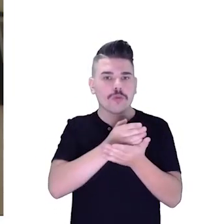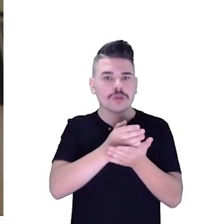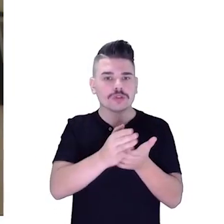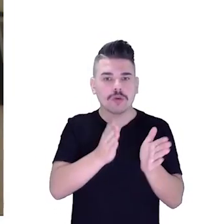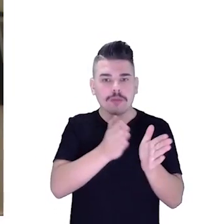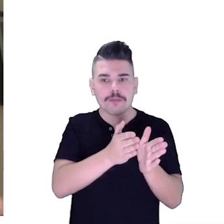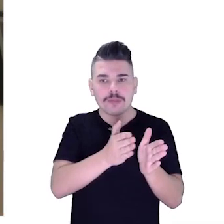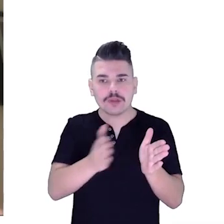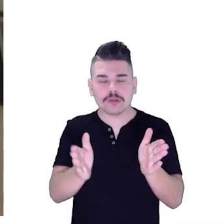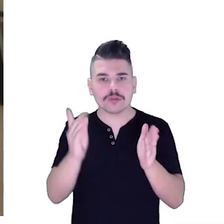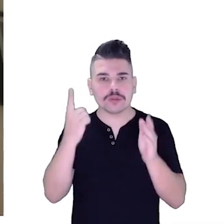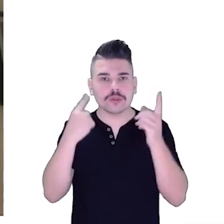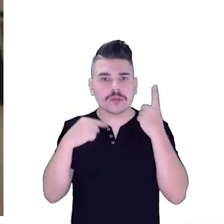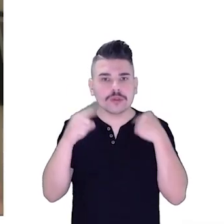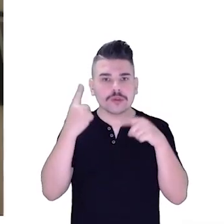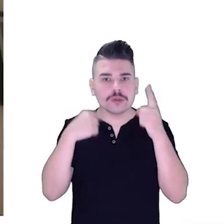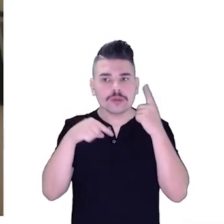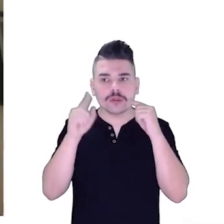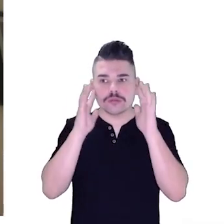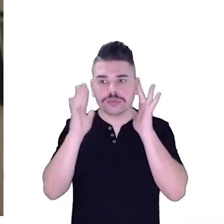ela acha que essa foi uma,